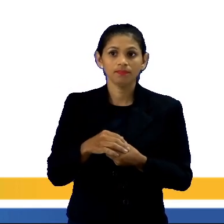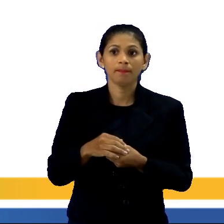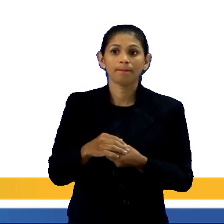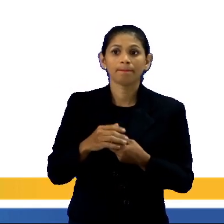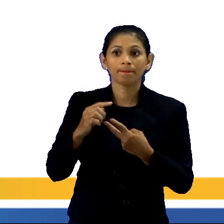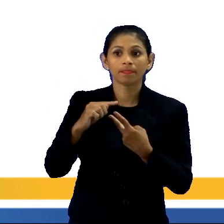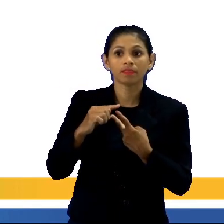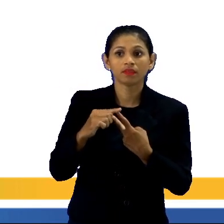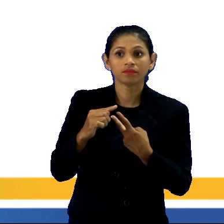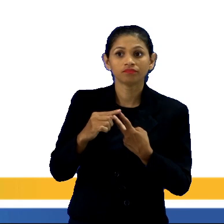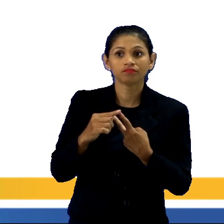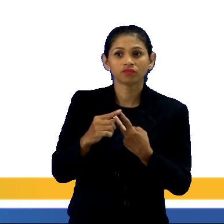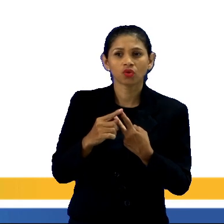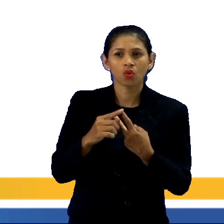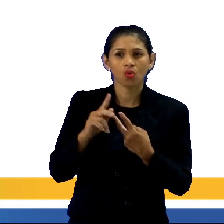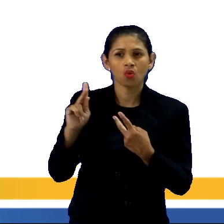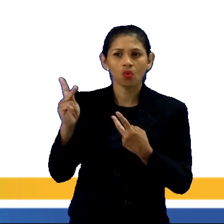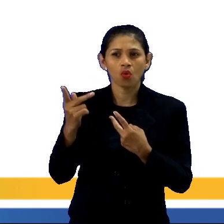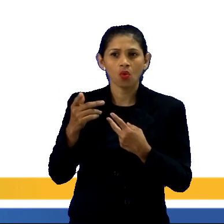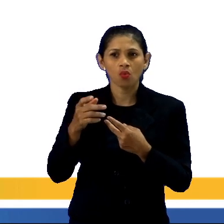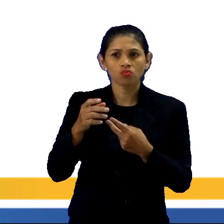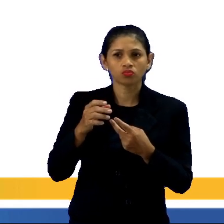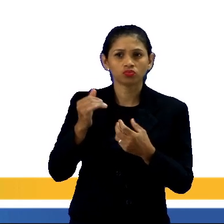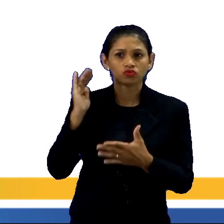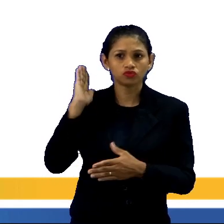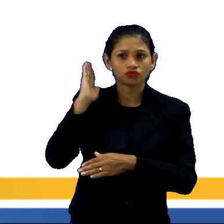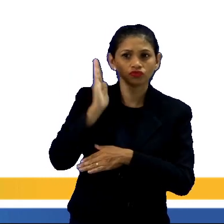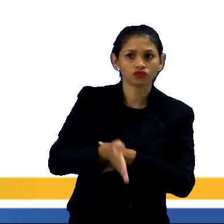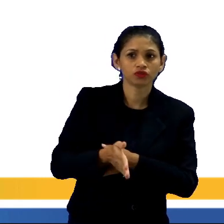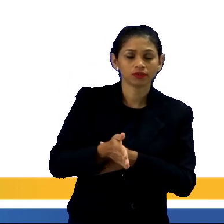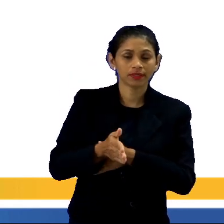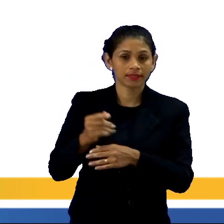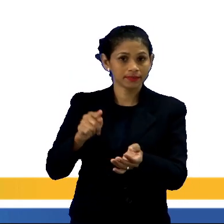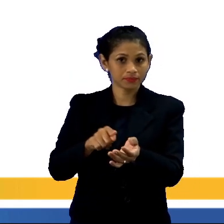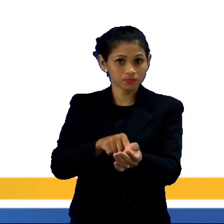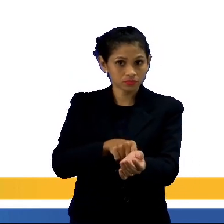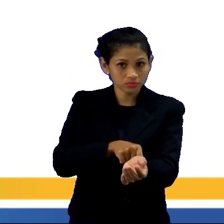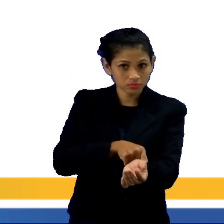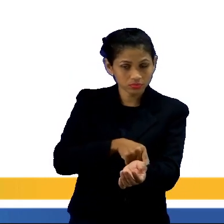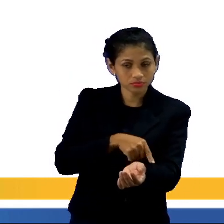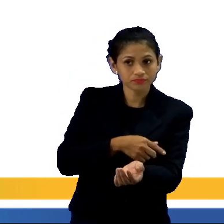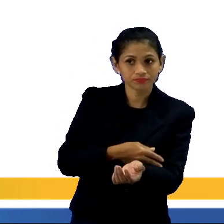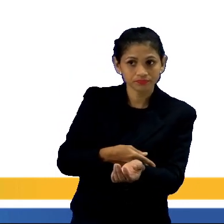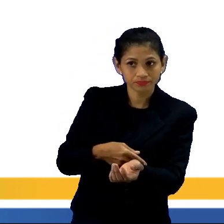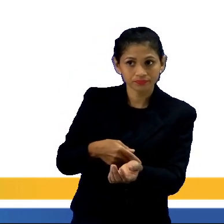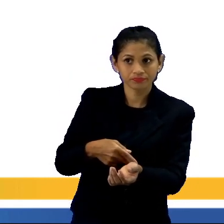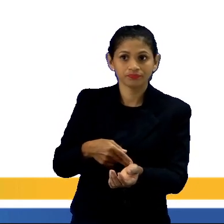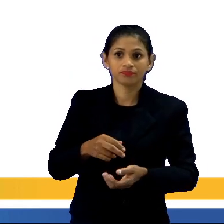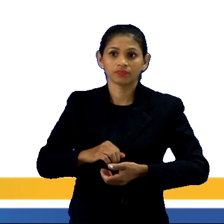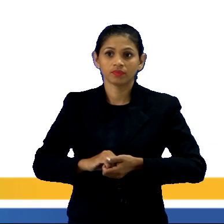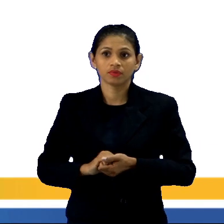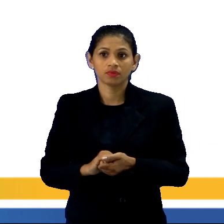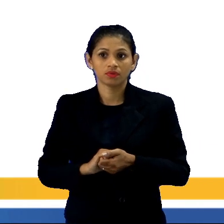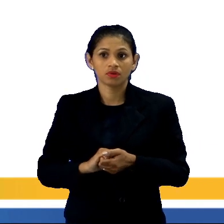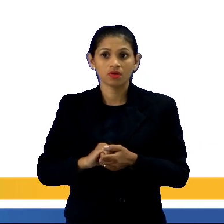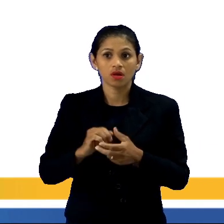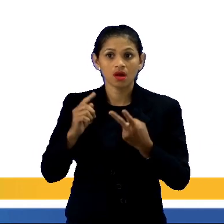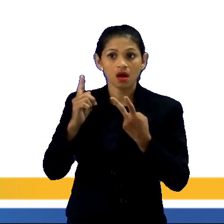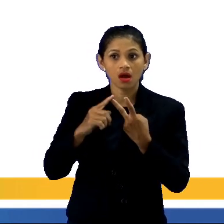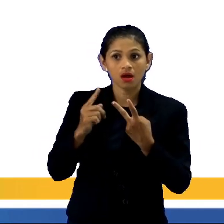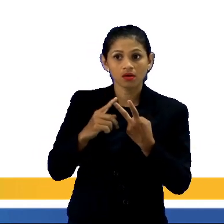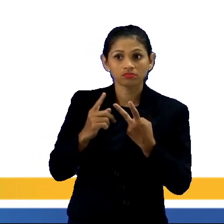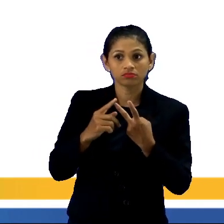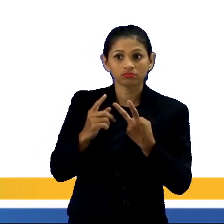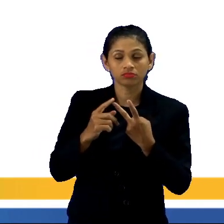Já quando a gente fala das glândulas exócrinas, elas vão excretar, vão ajudar na eliminação de substâncias